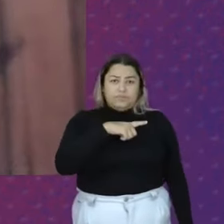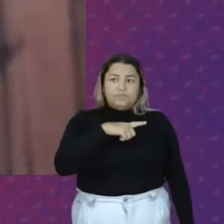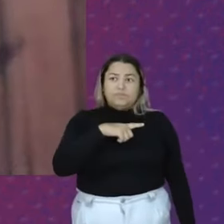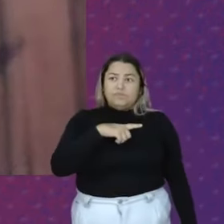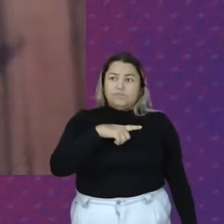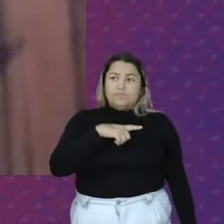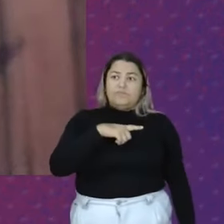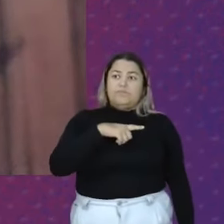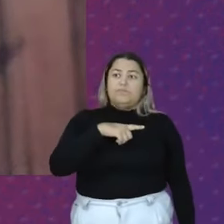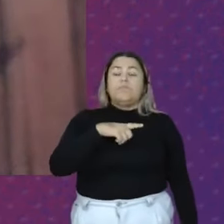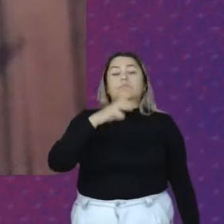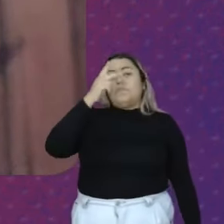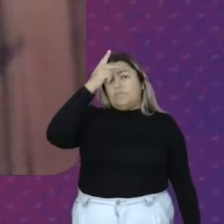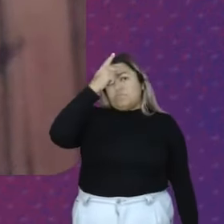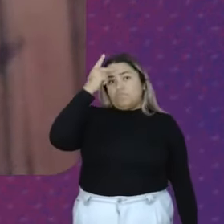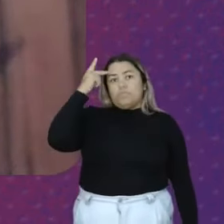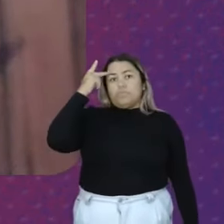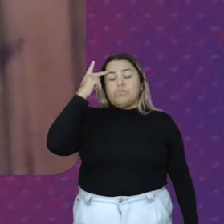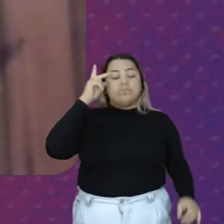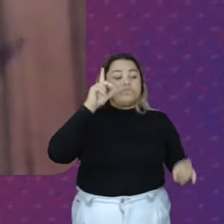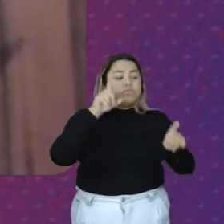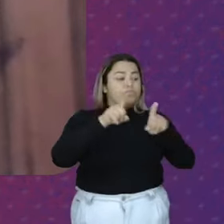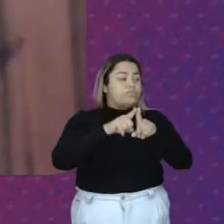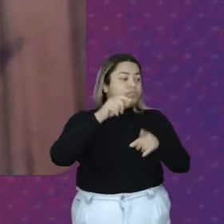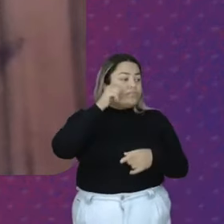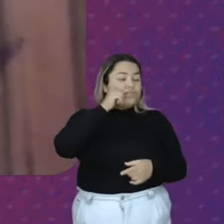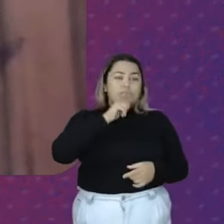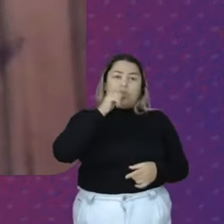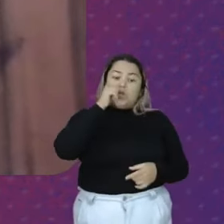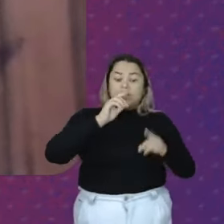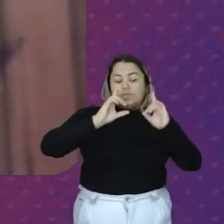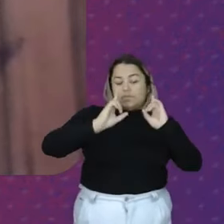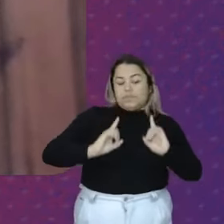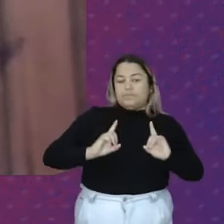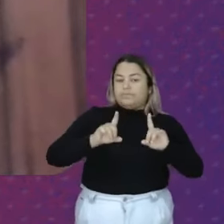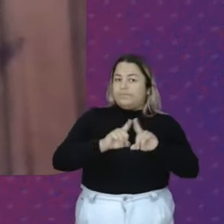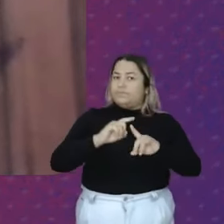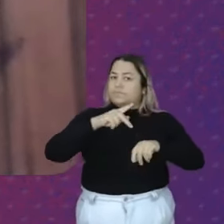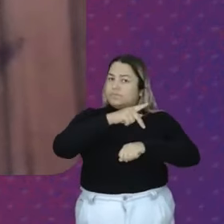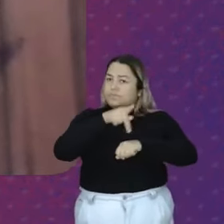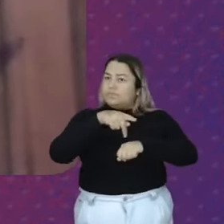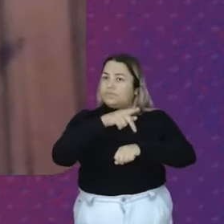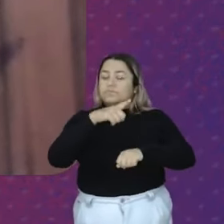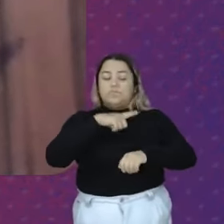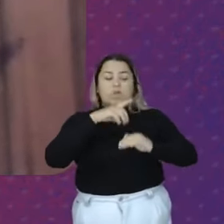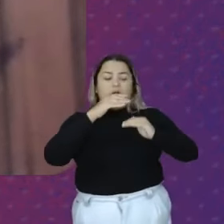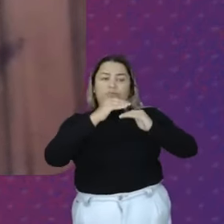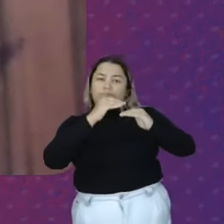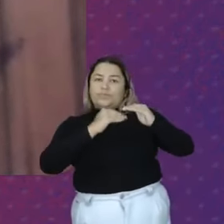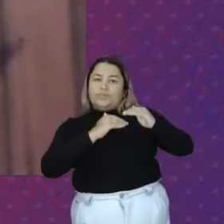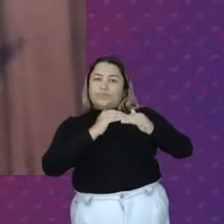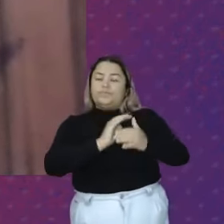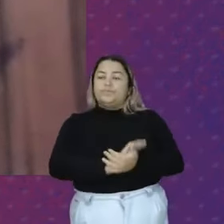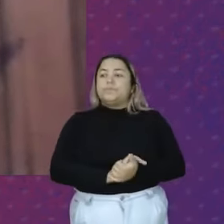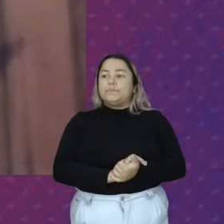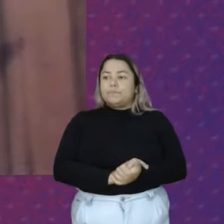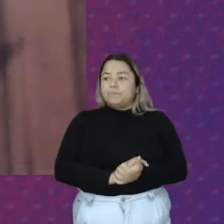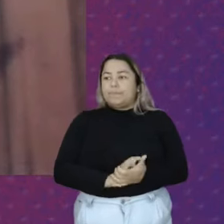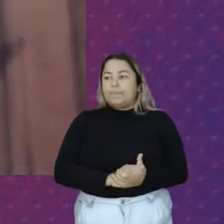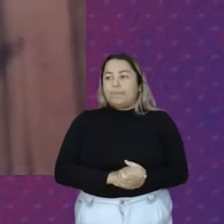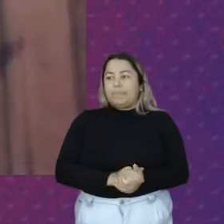uma ser uma pessoa com deficiência uma mulher com deficiência Então nesse país traz muitas desvantagens né